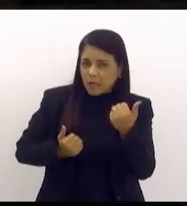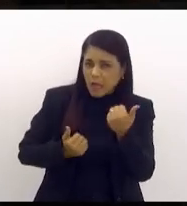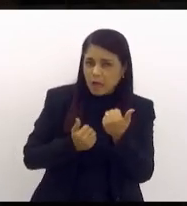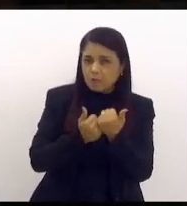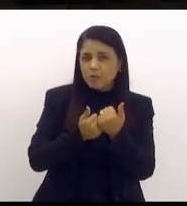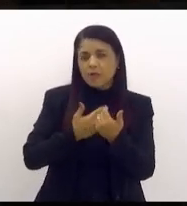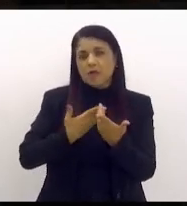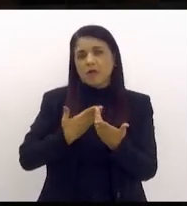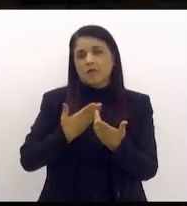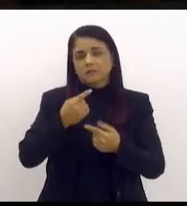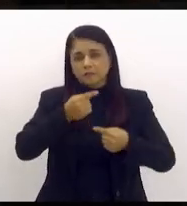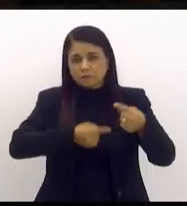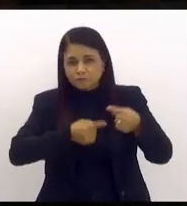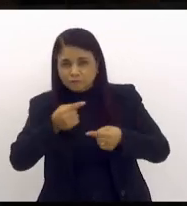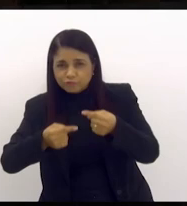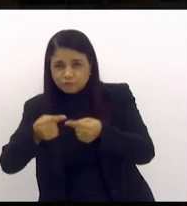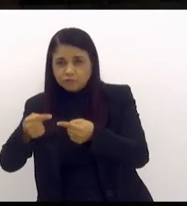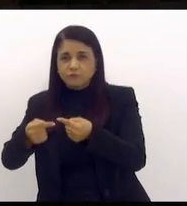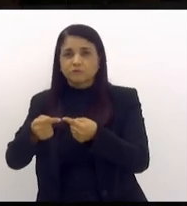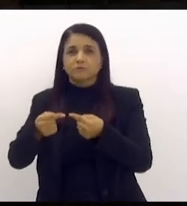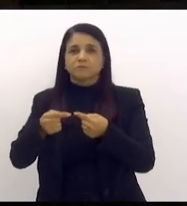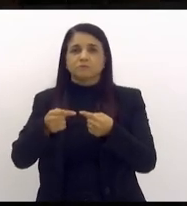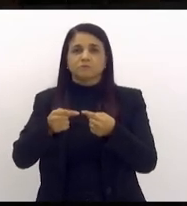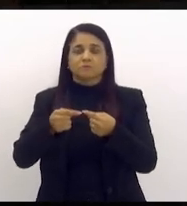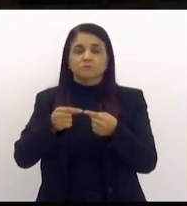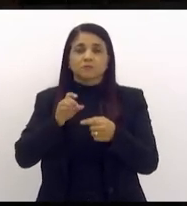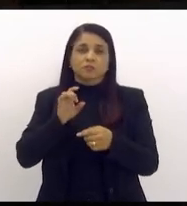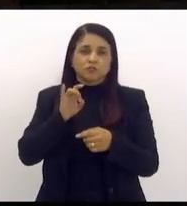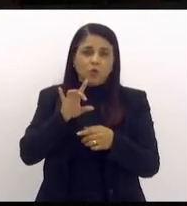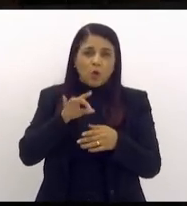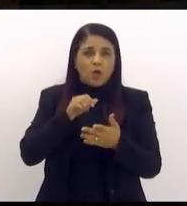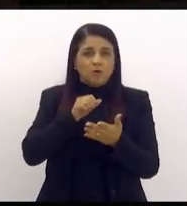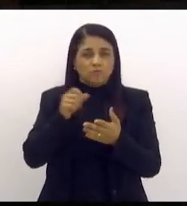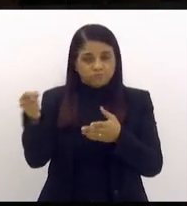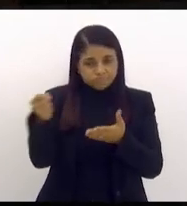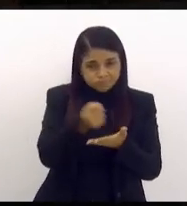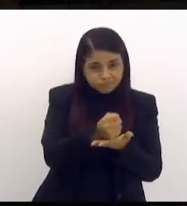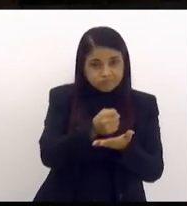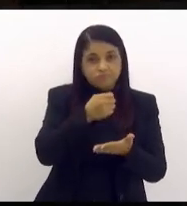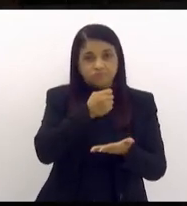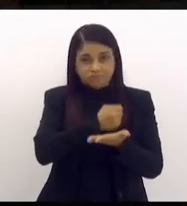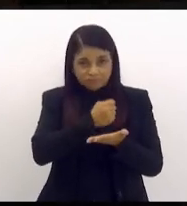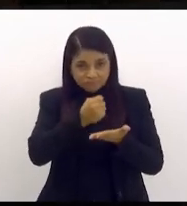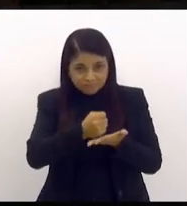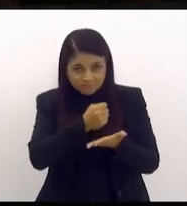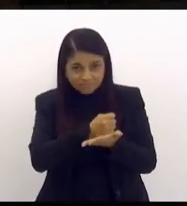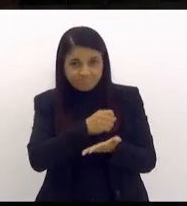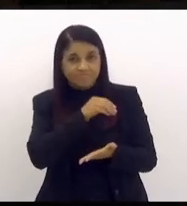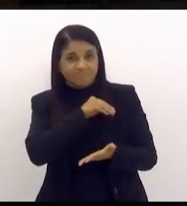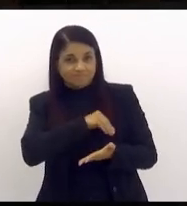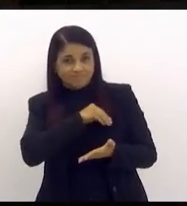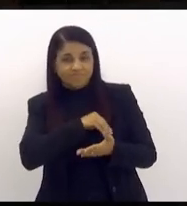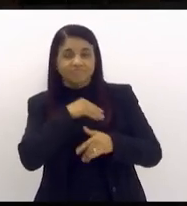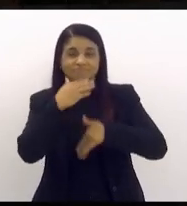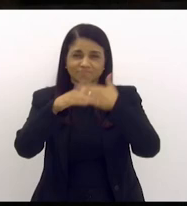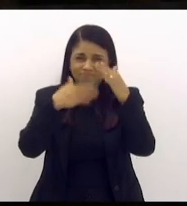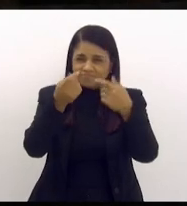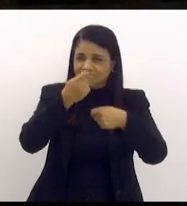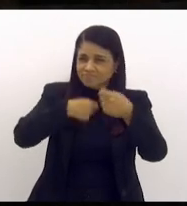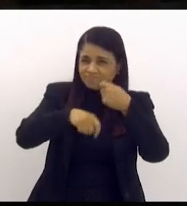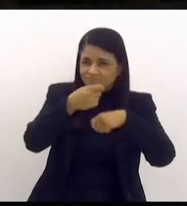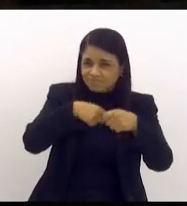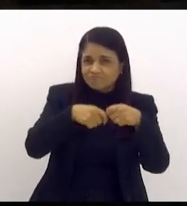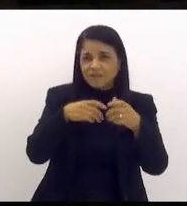na ajuda na discussão para que não só os empregos sejam retomados mas também o desenvolvimento econômico